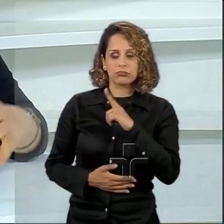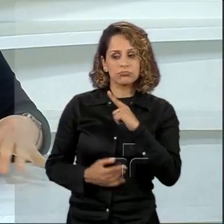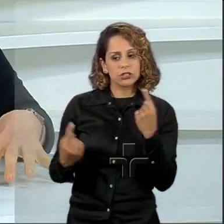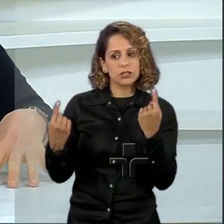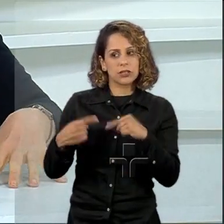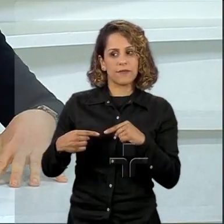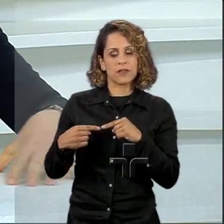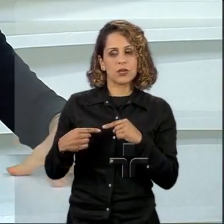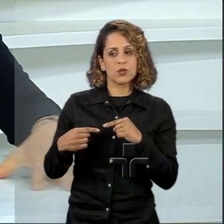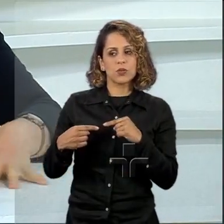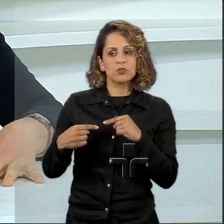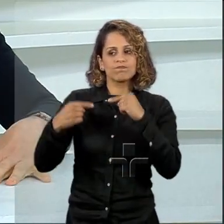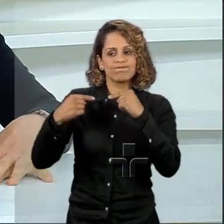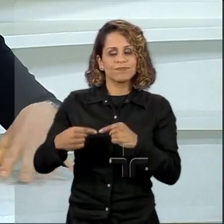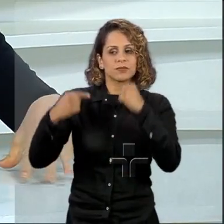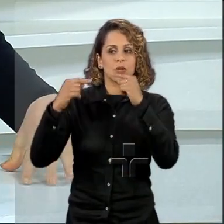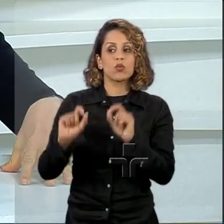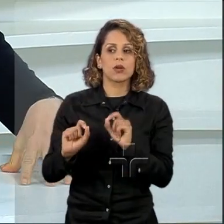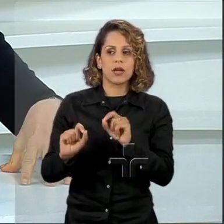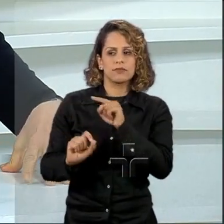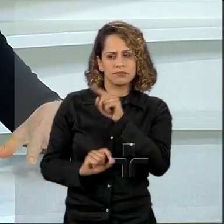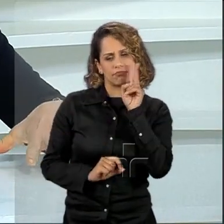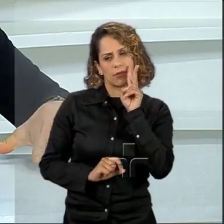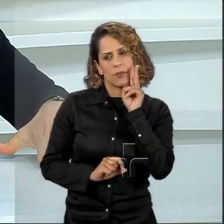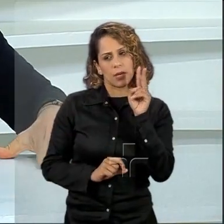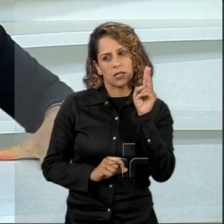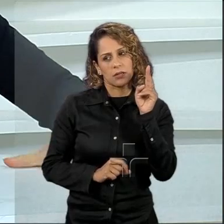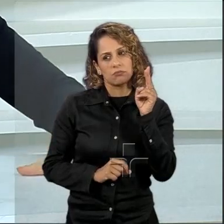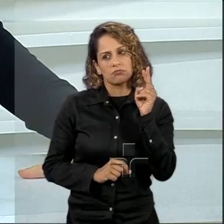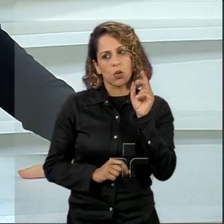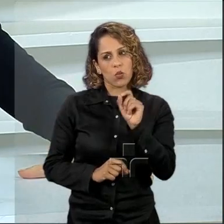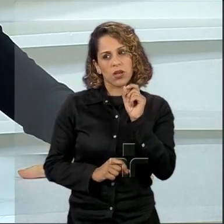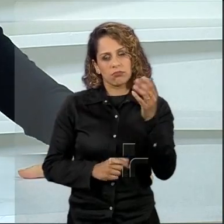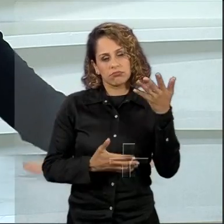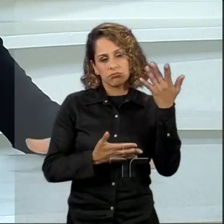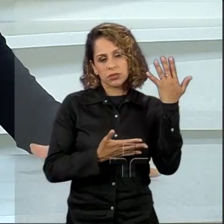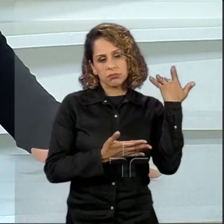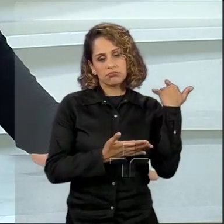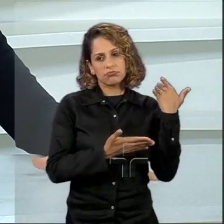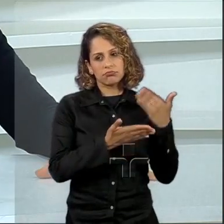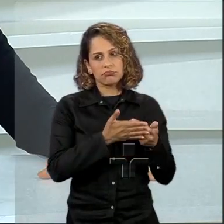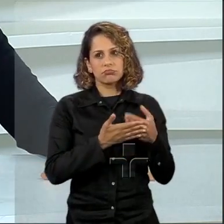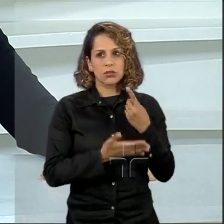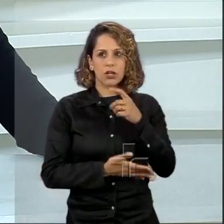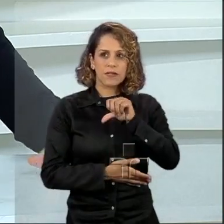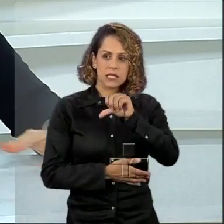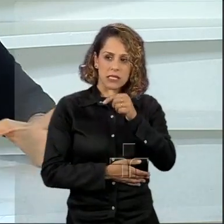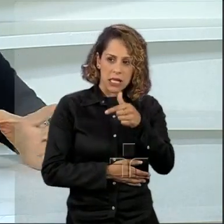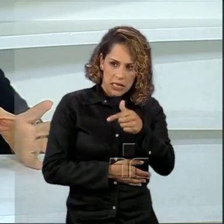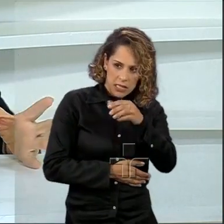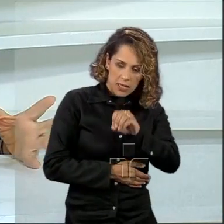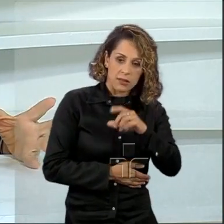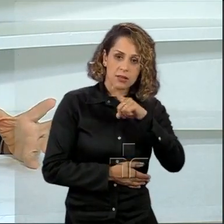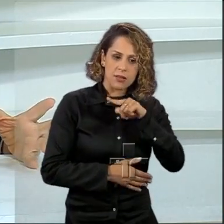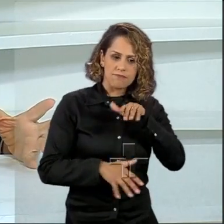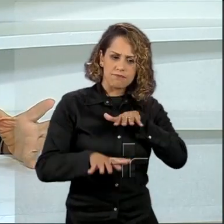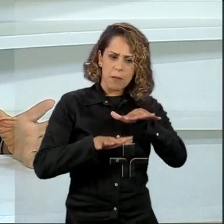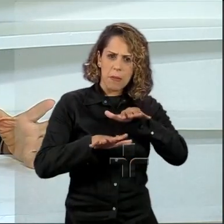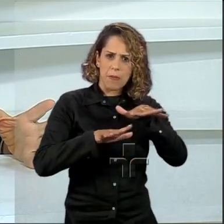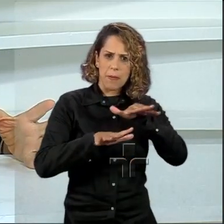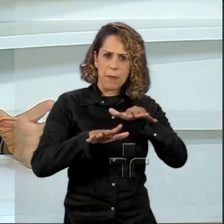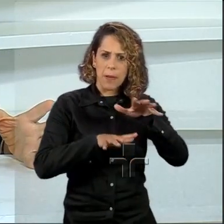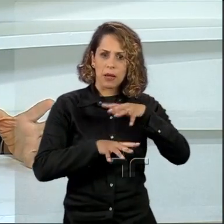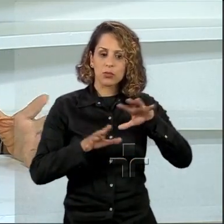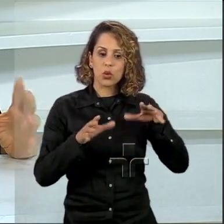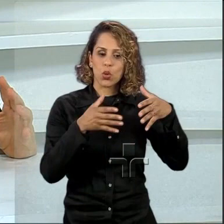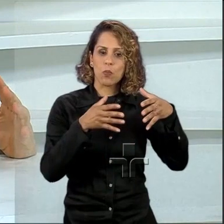que vocês todos sabem dessa história, no final dos anos 70, a mobilização dos